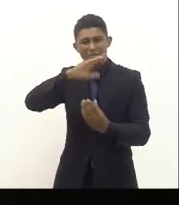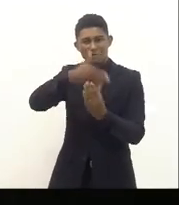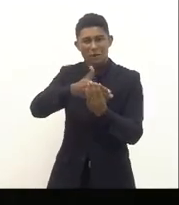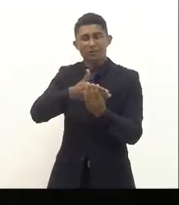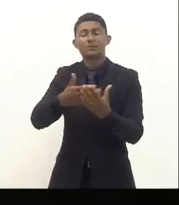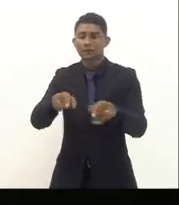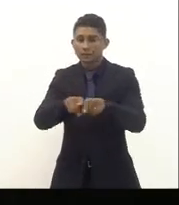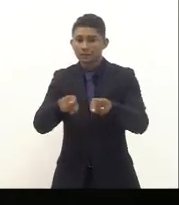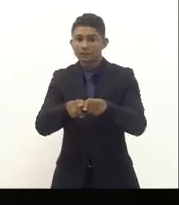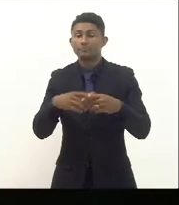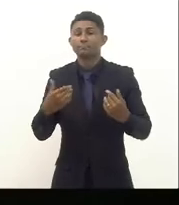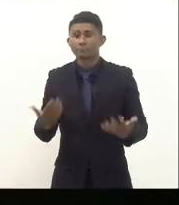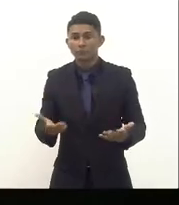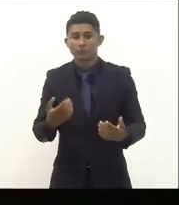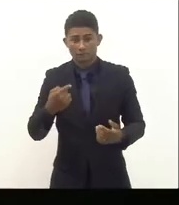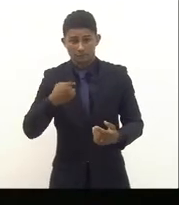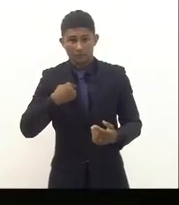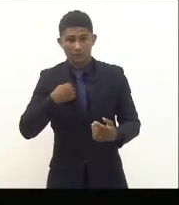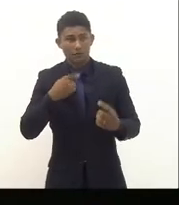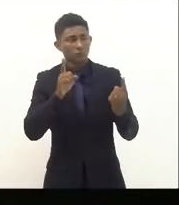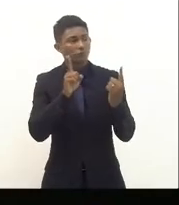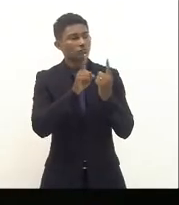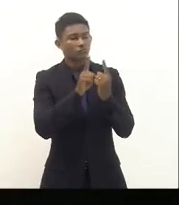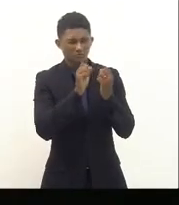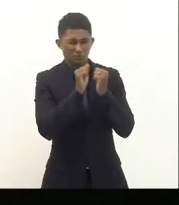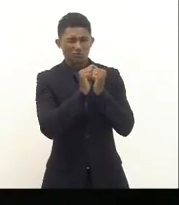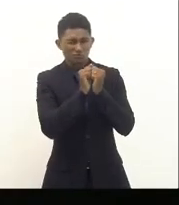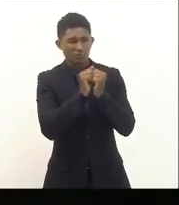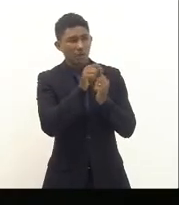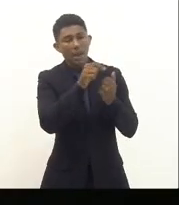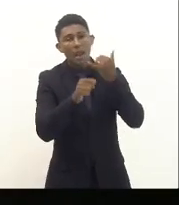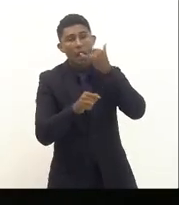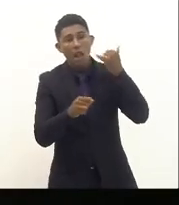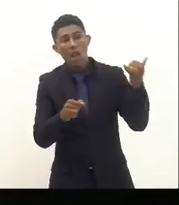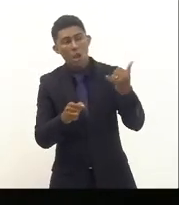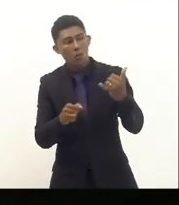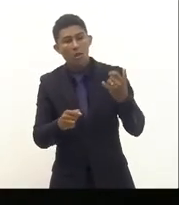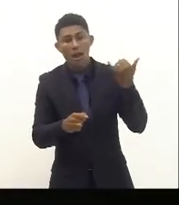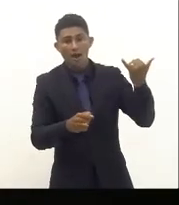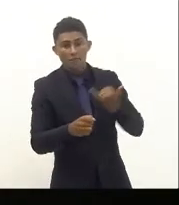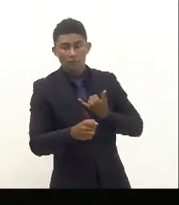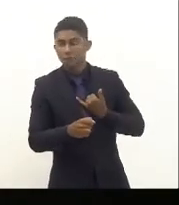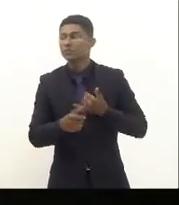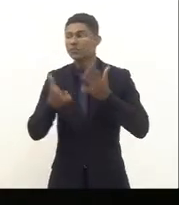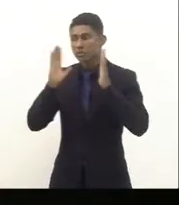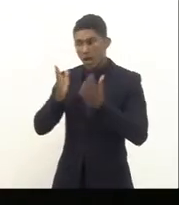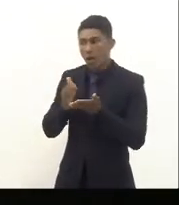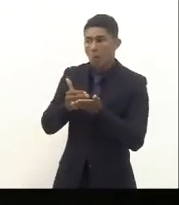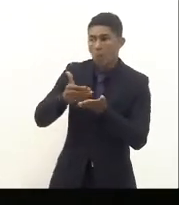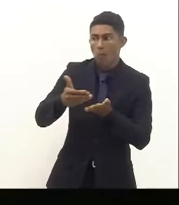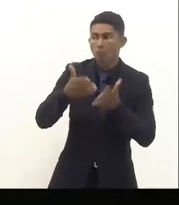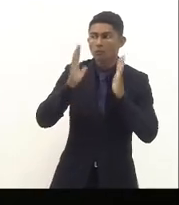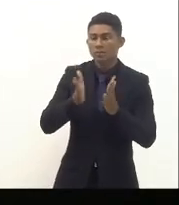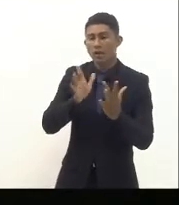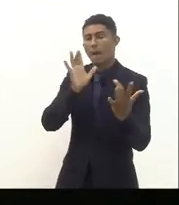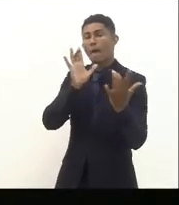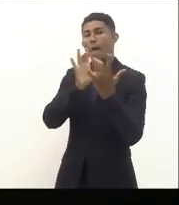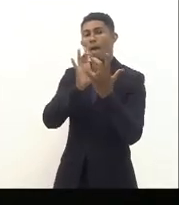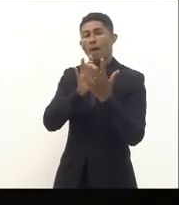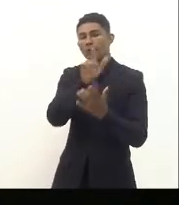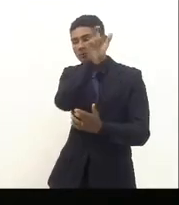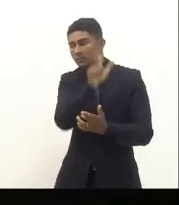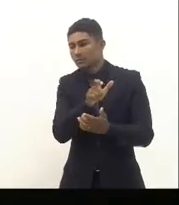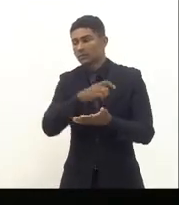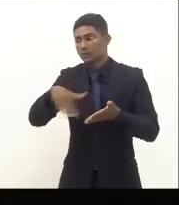ele nesse mesmo eu tava do lado dele quando ele ligou e ele falou assim deputada já demos o primeiro passo já entramos em contato com o